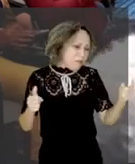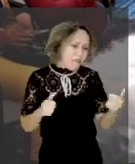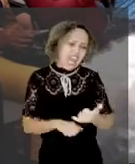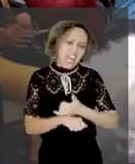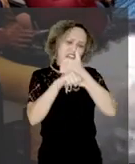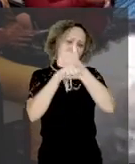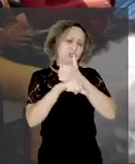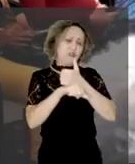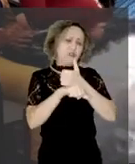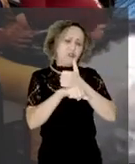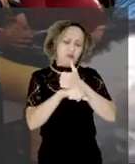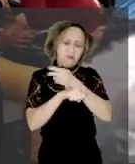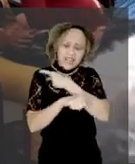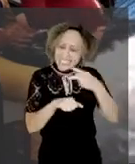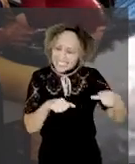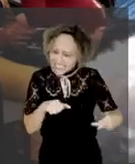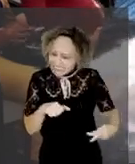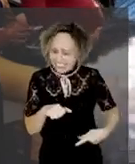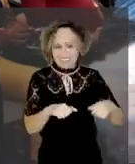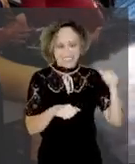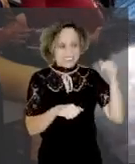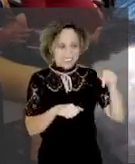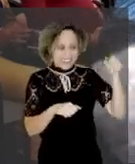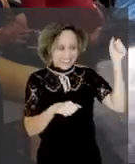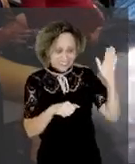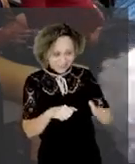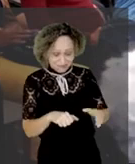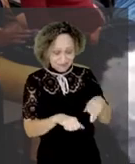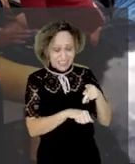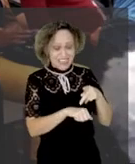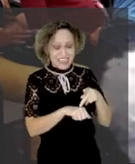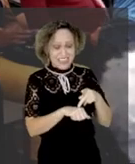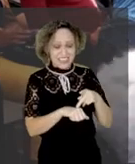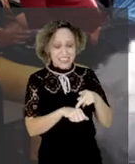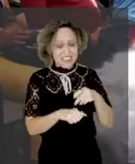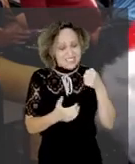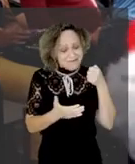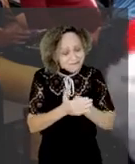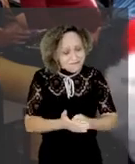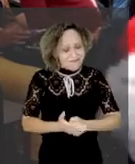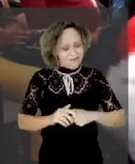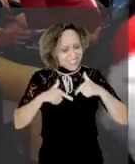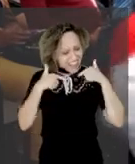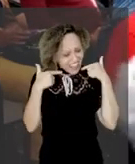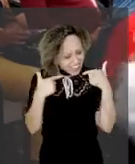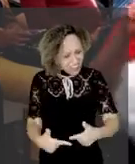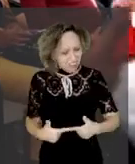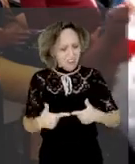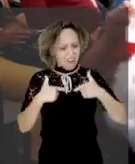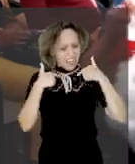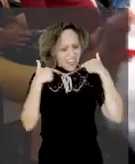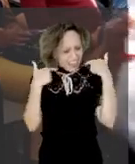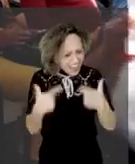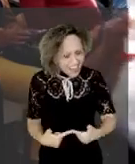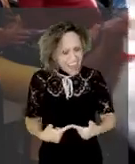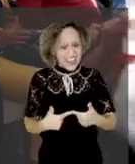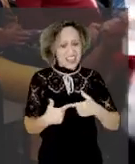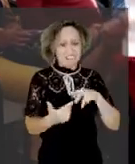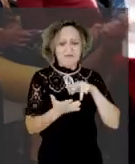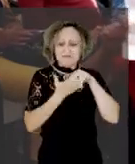mais pobres desse país. Eu tenho orgulho de convidar aqui o companheiro presidente